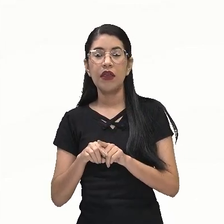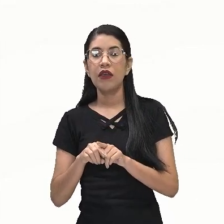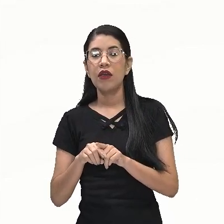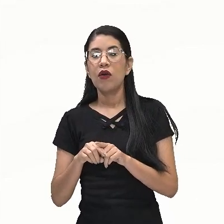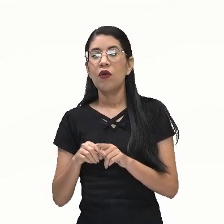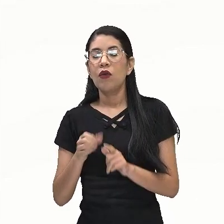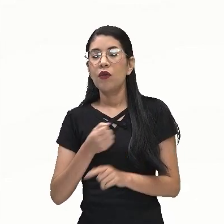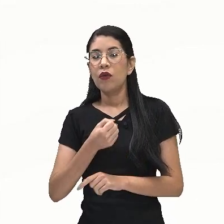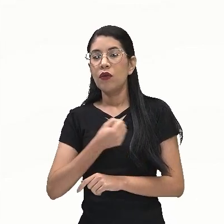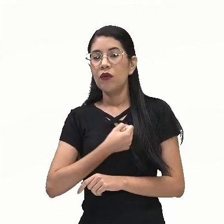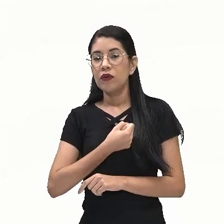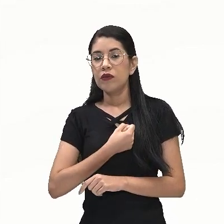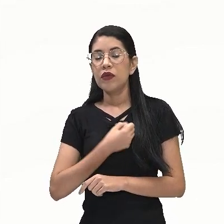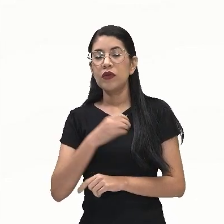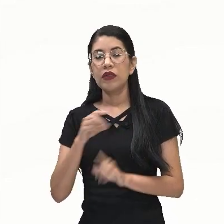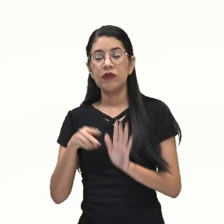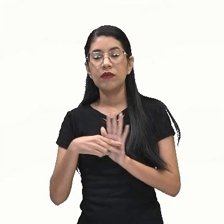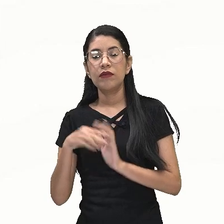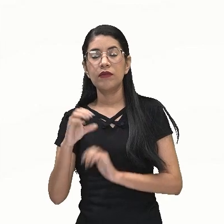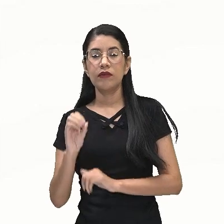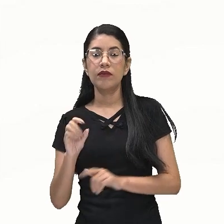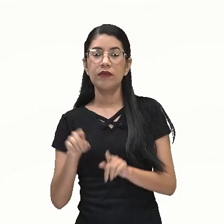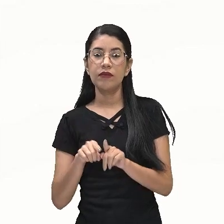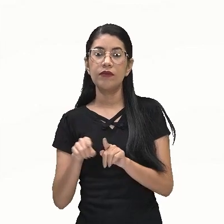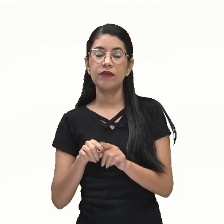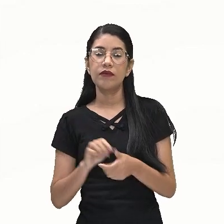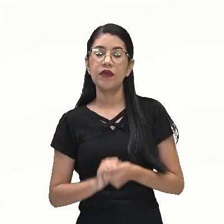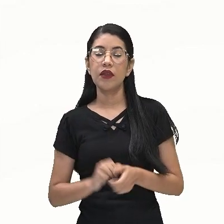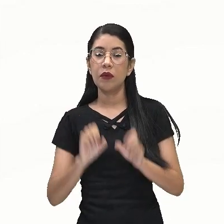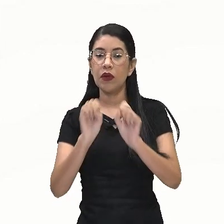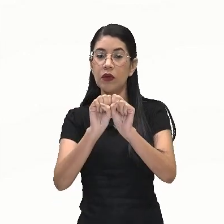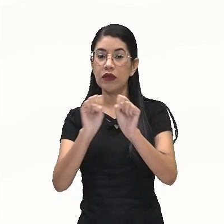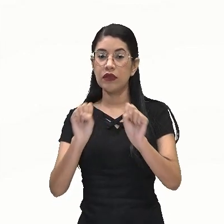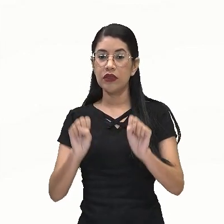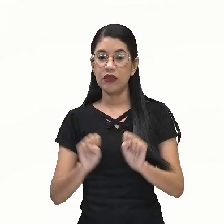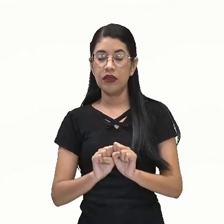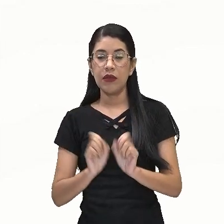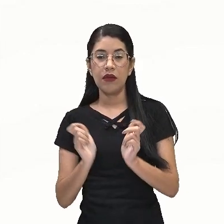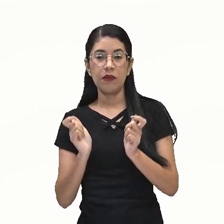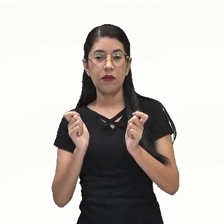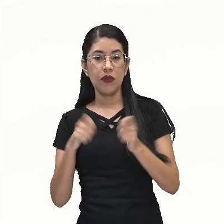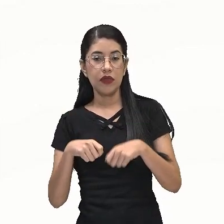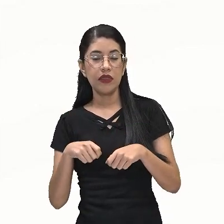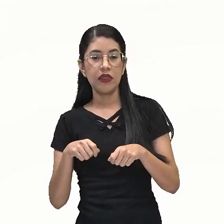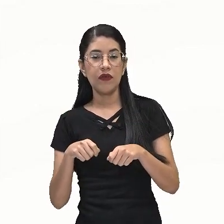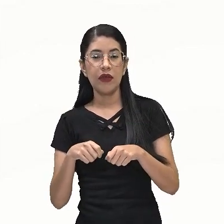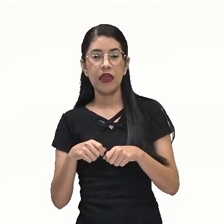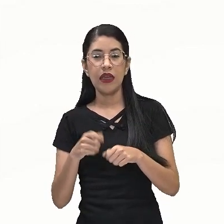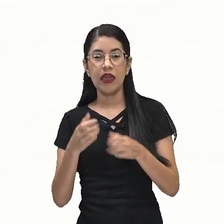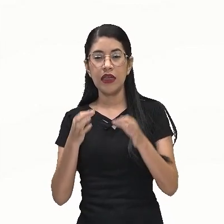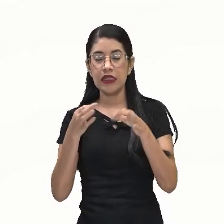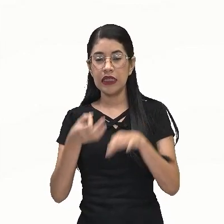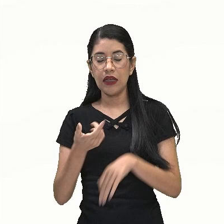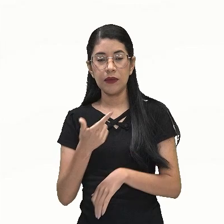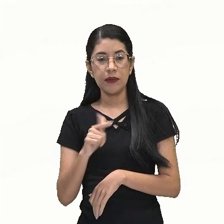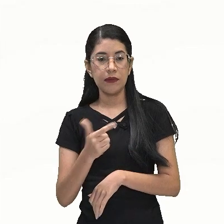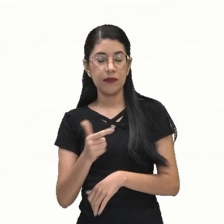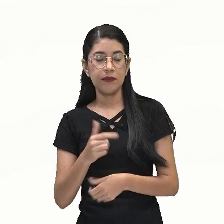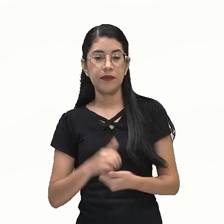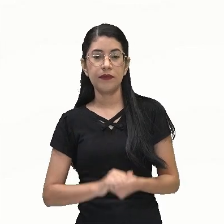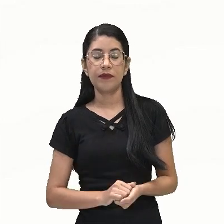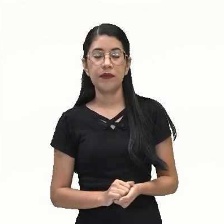independente também igual a 0, eu tenho um sistema possível e indeterminado. O que